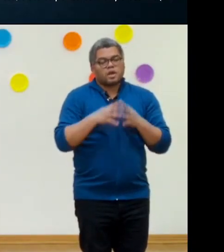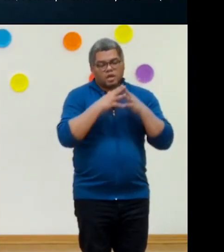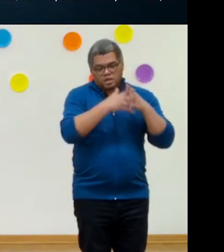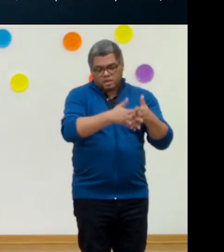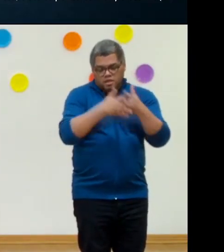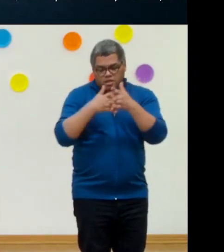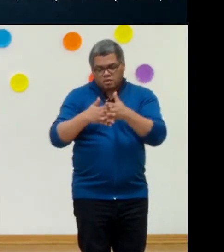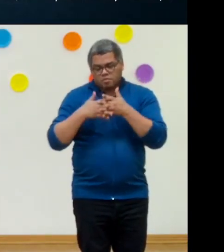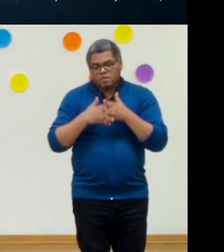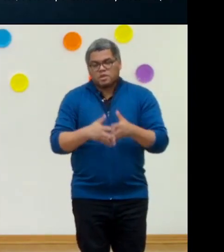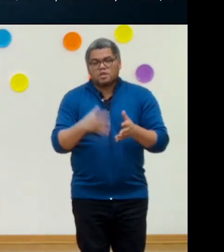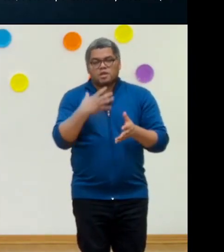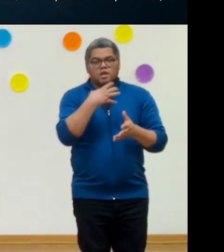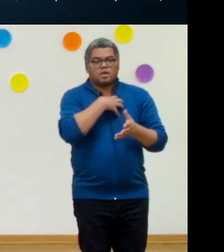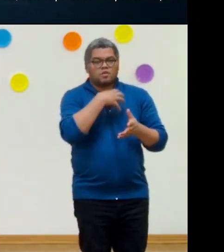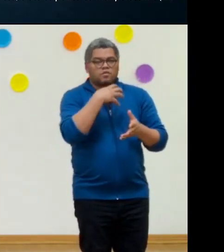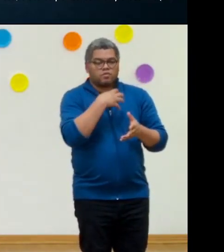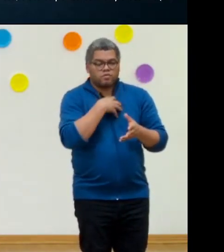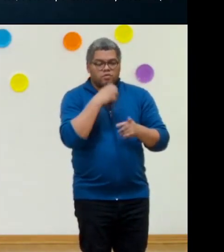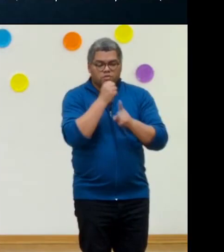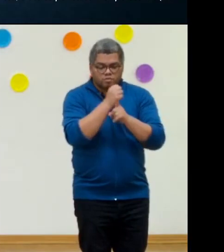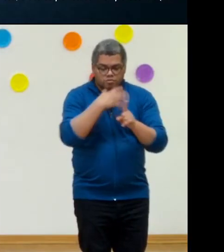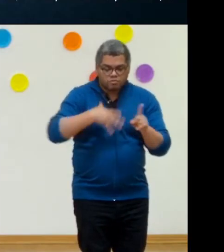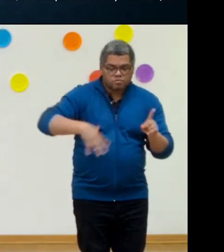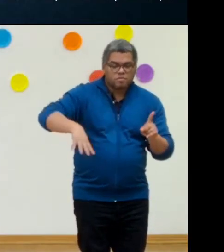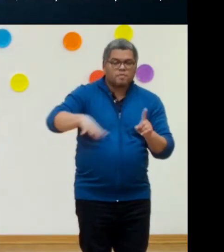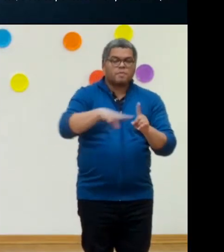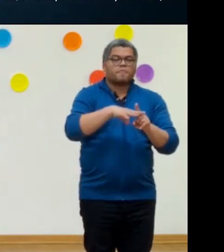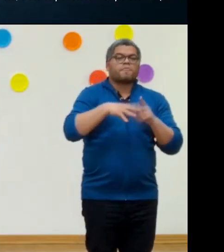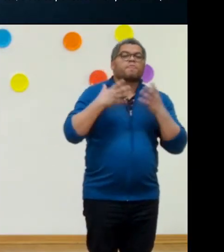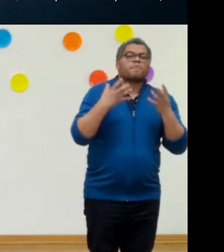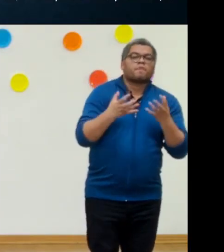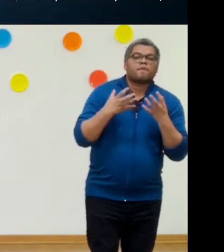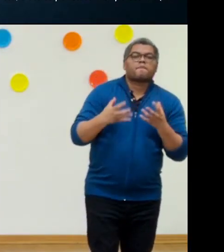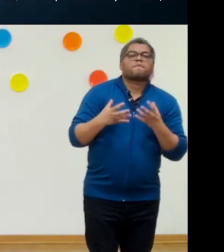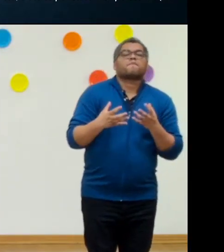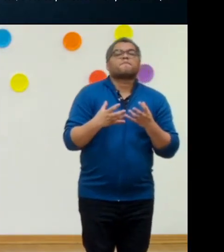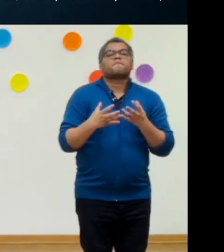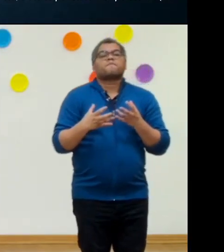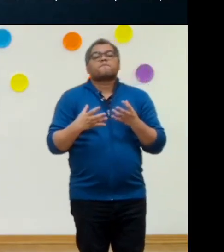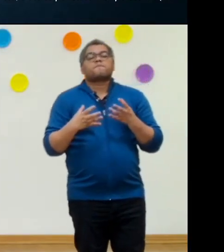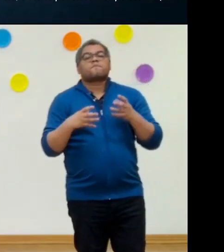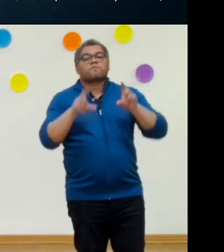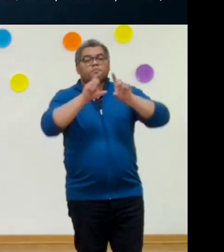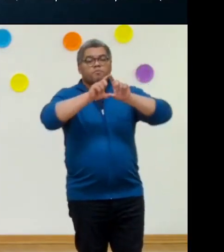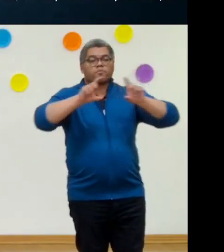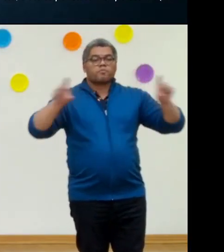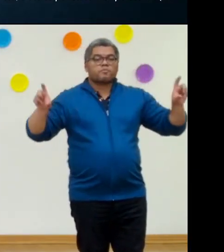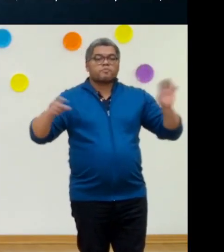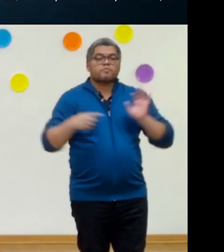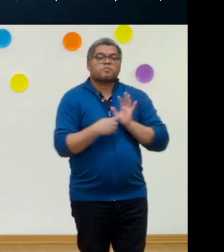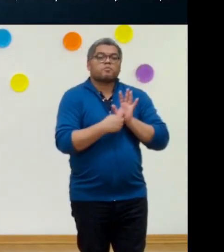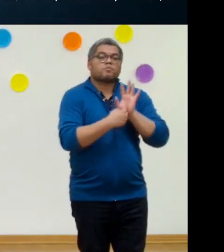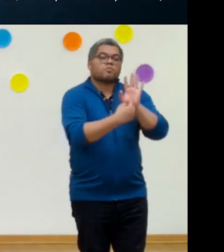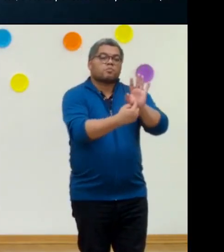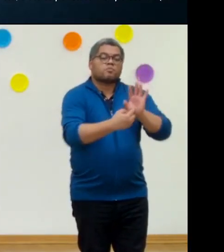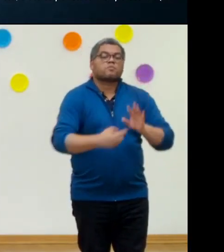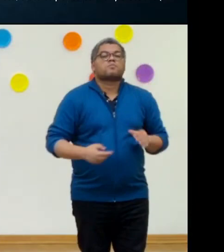pelo Moller. Eu quero ler essa citação dele aqui, que é muito interessante. Pode passar. Olha que interessante o que ele diz.